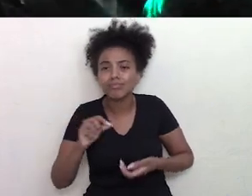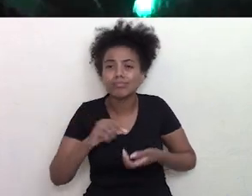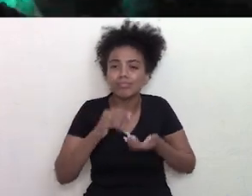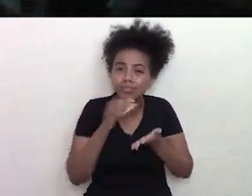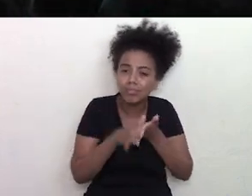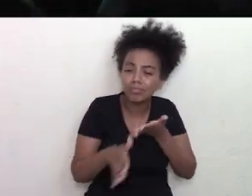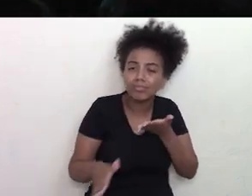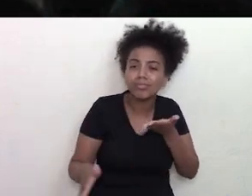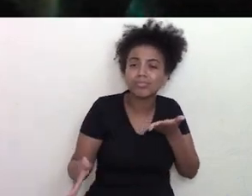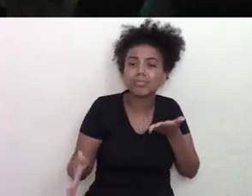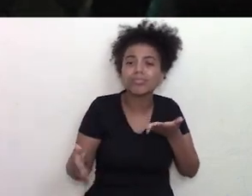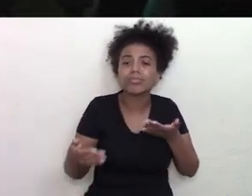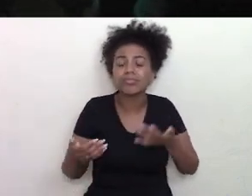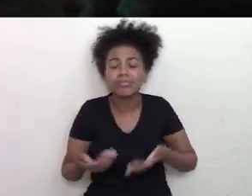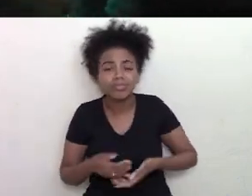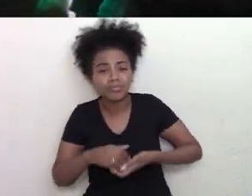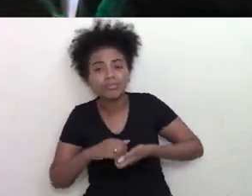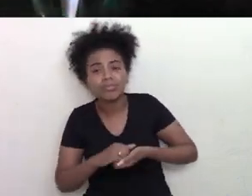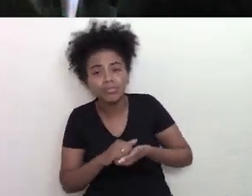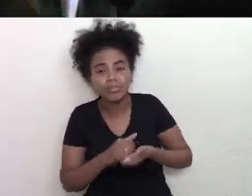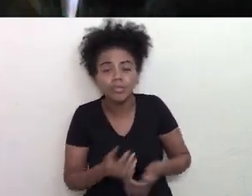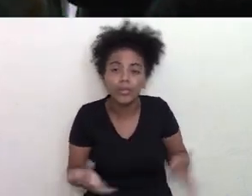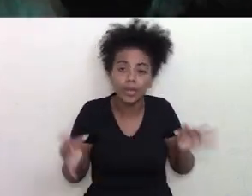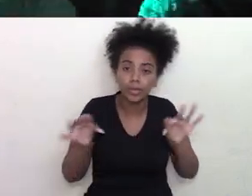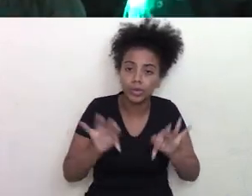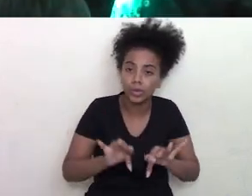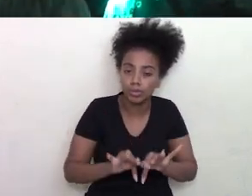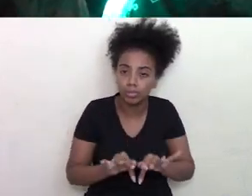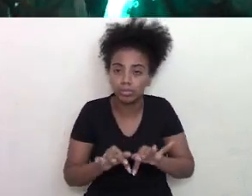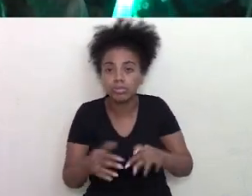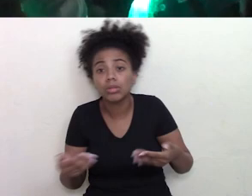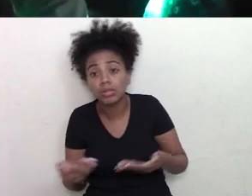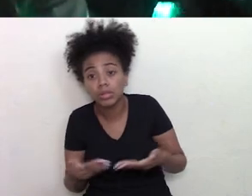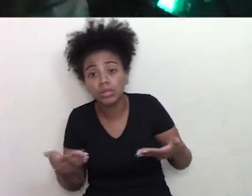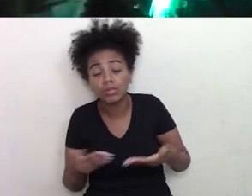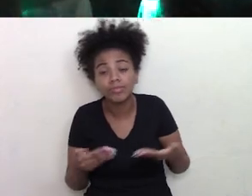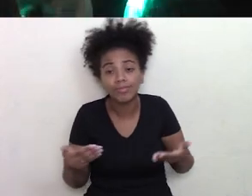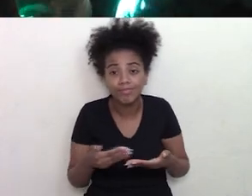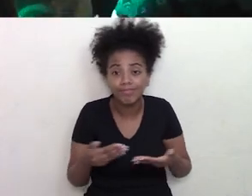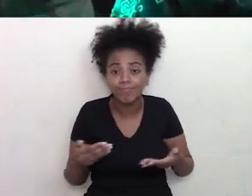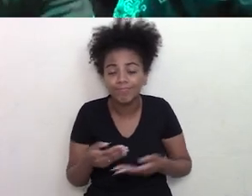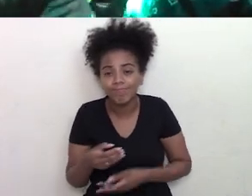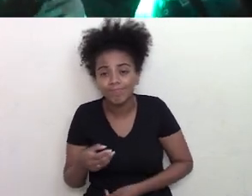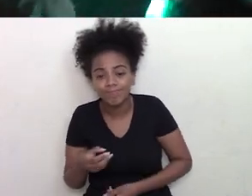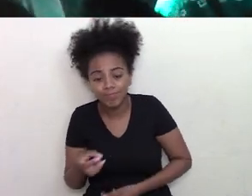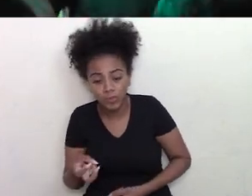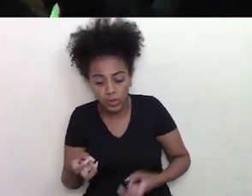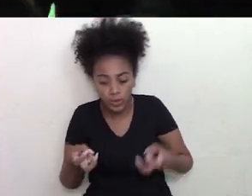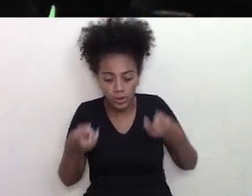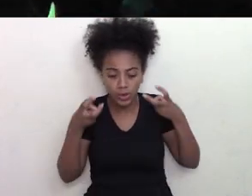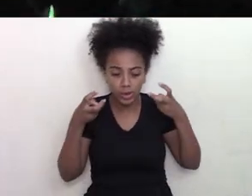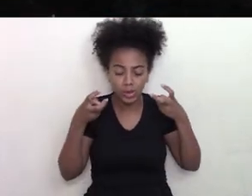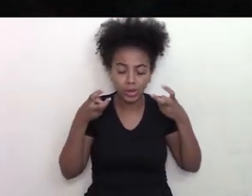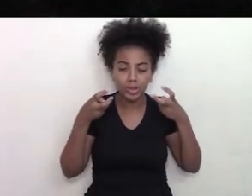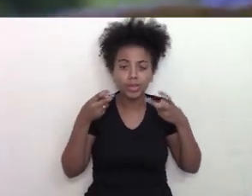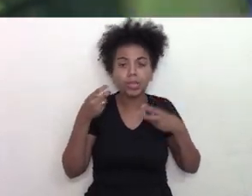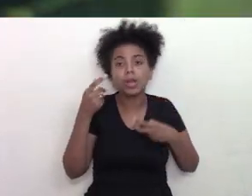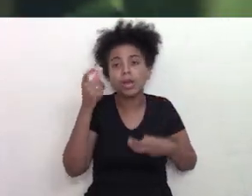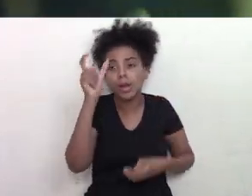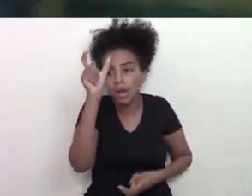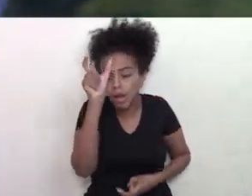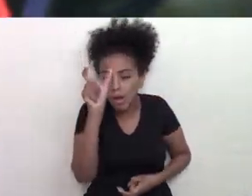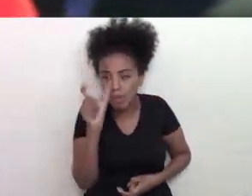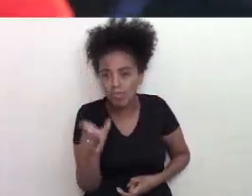deixei cair? Será que já chegou ao fim? Pior de tudo é perceber que